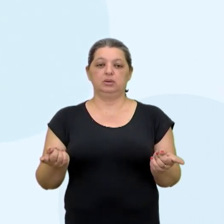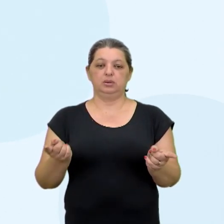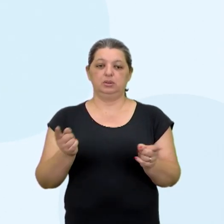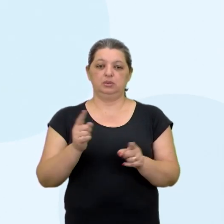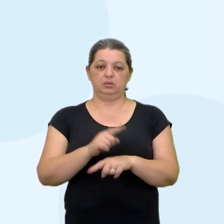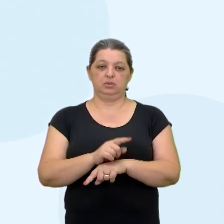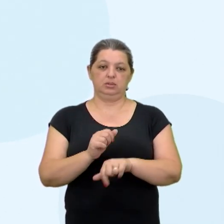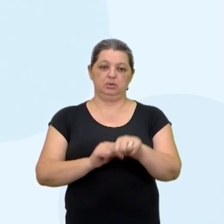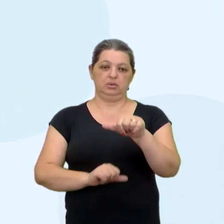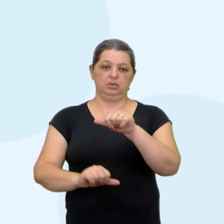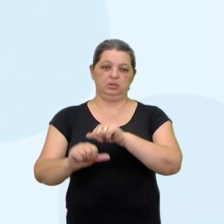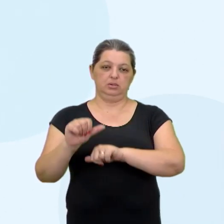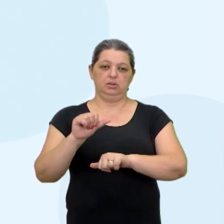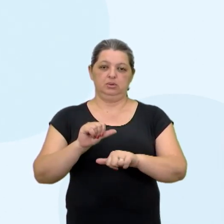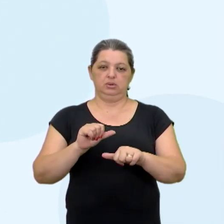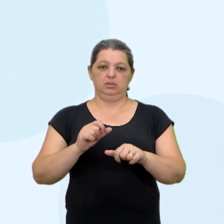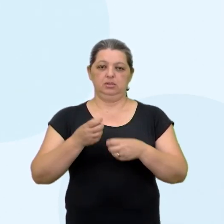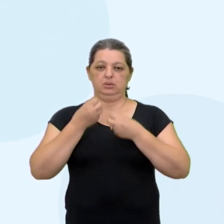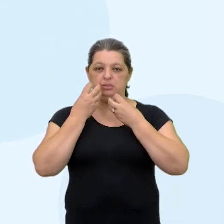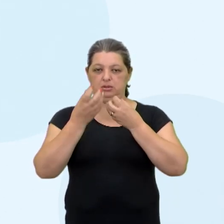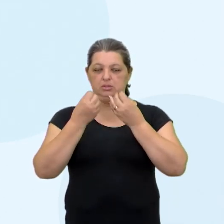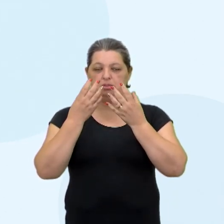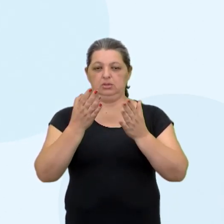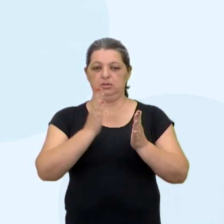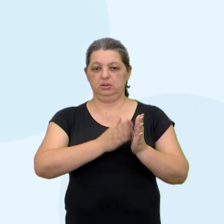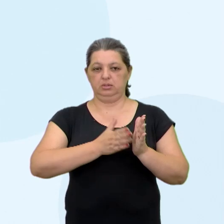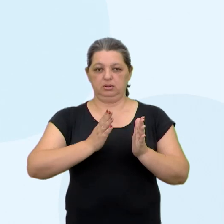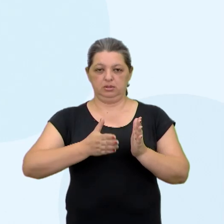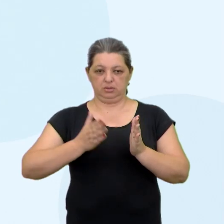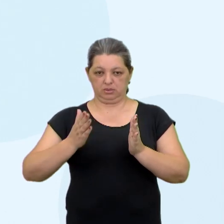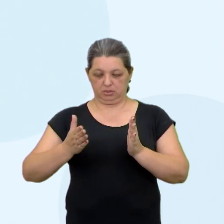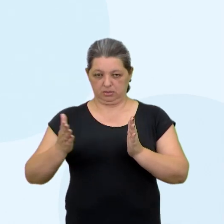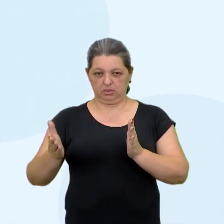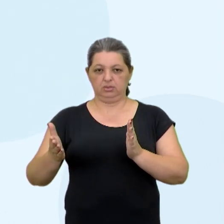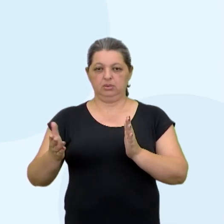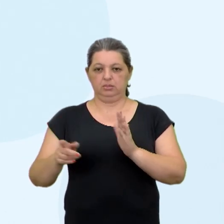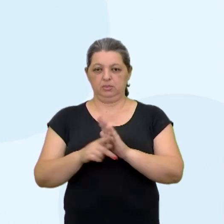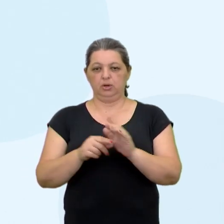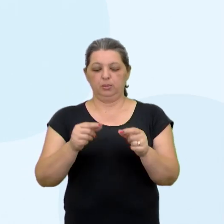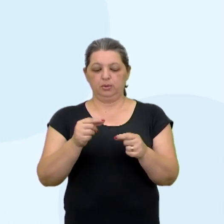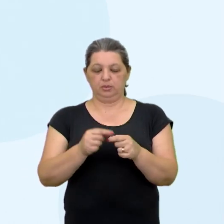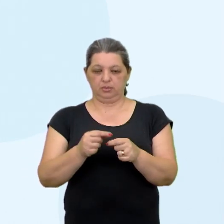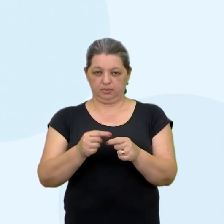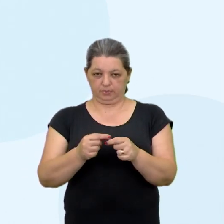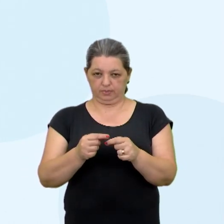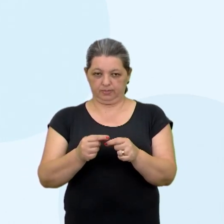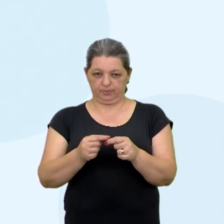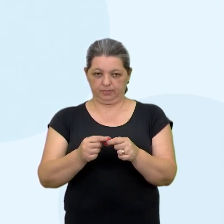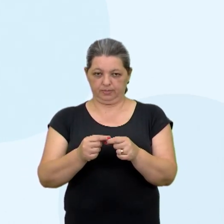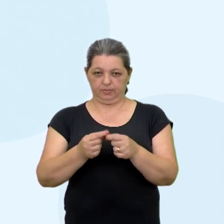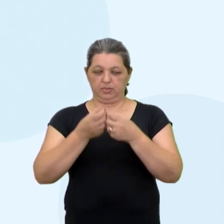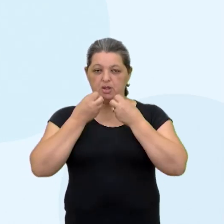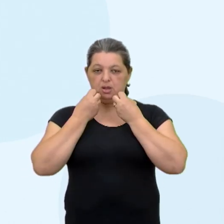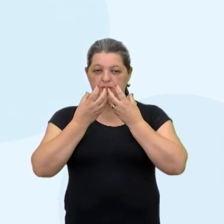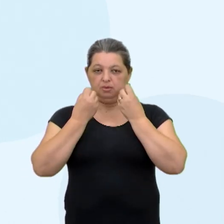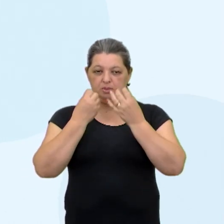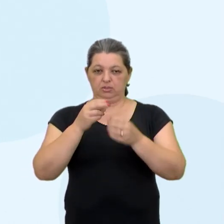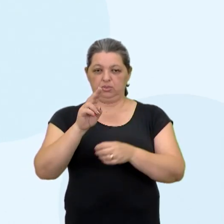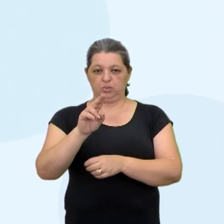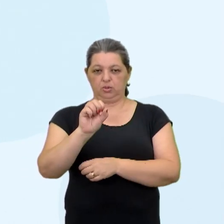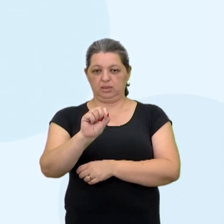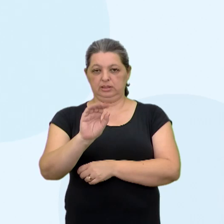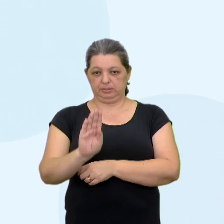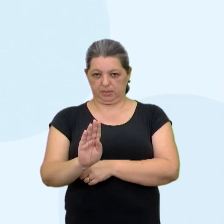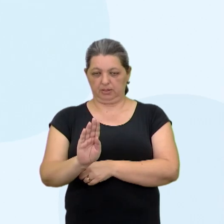tá? Informação de série, informações seriais do próprio Arduino para informações USB. Então,